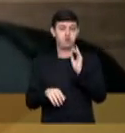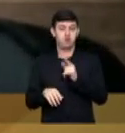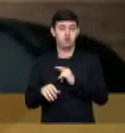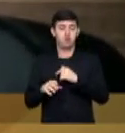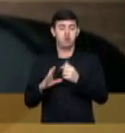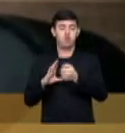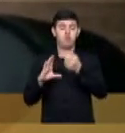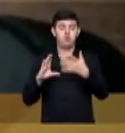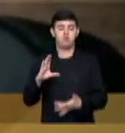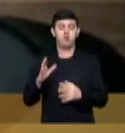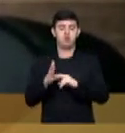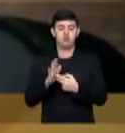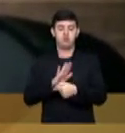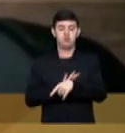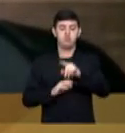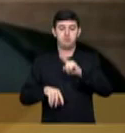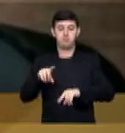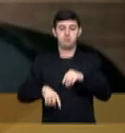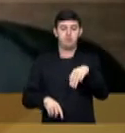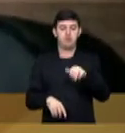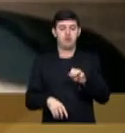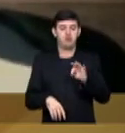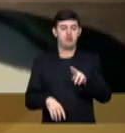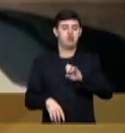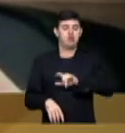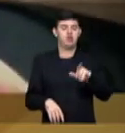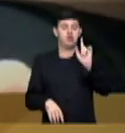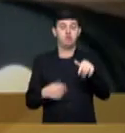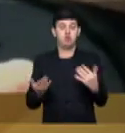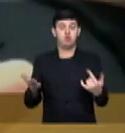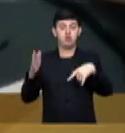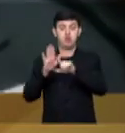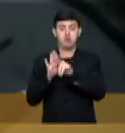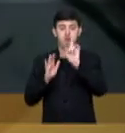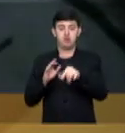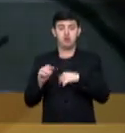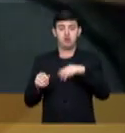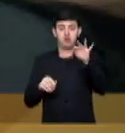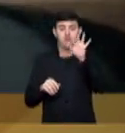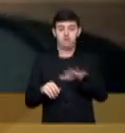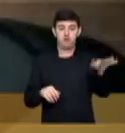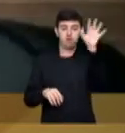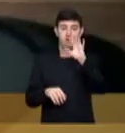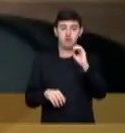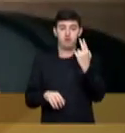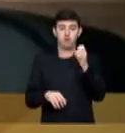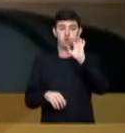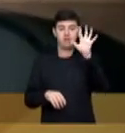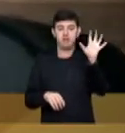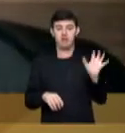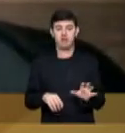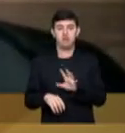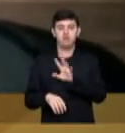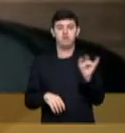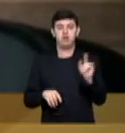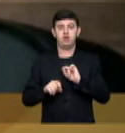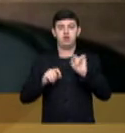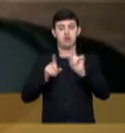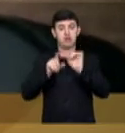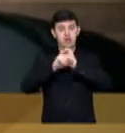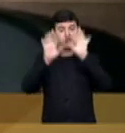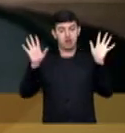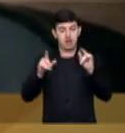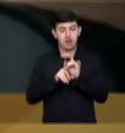material. Apenas quando a lei federal ou a lei estadual claramente indicar, nitidamente